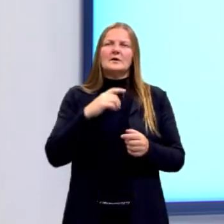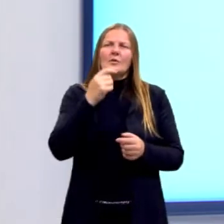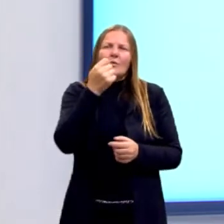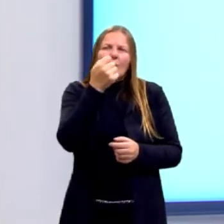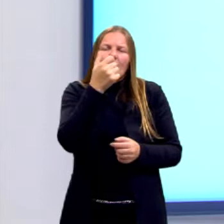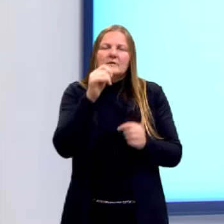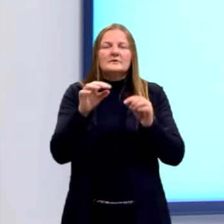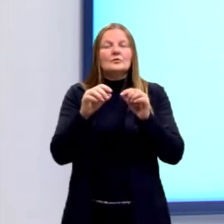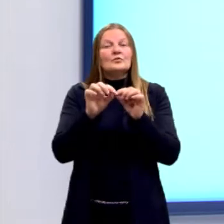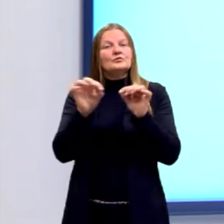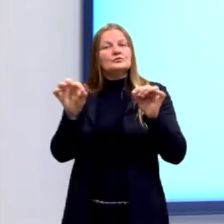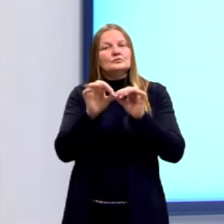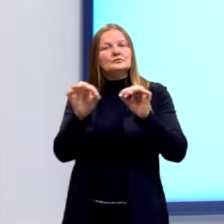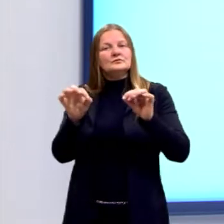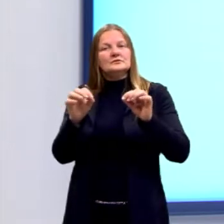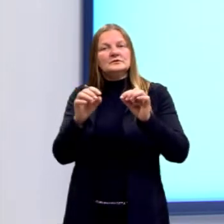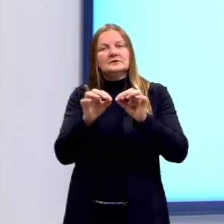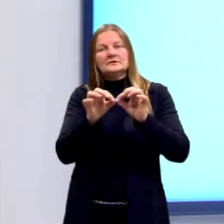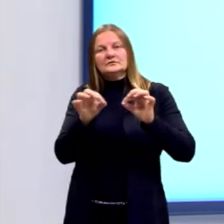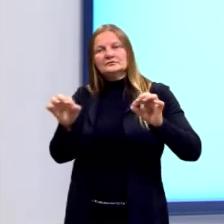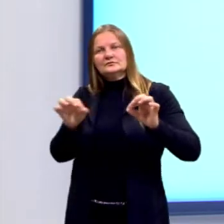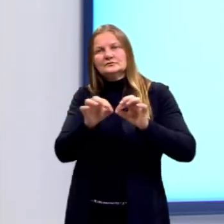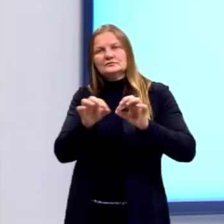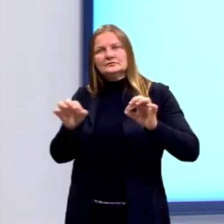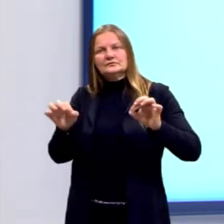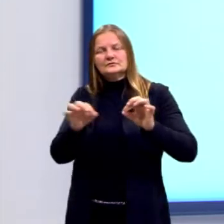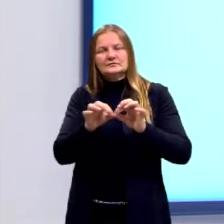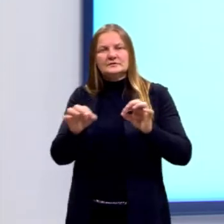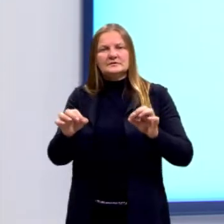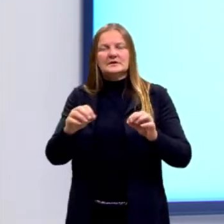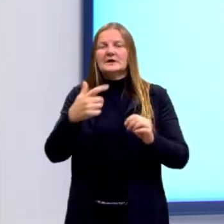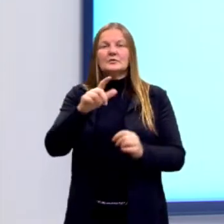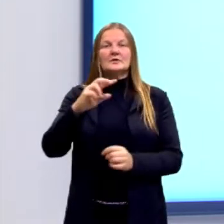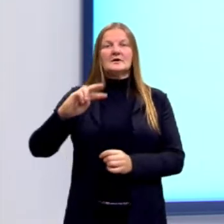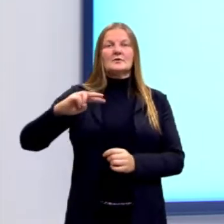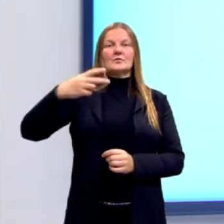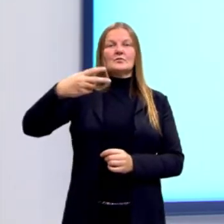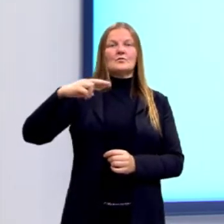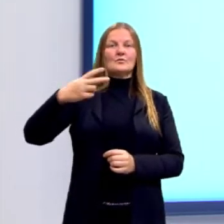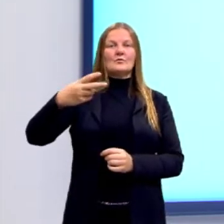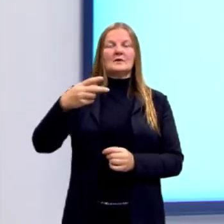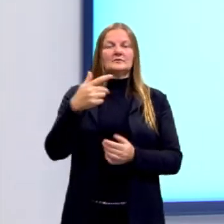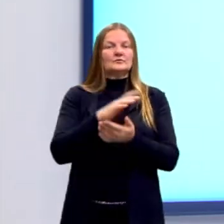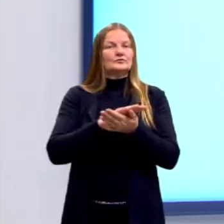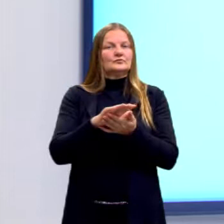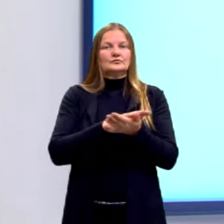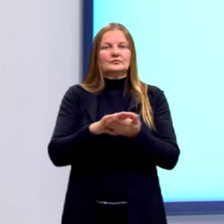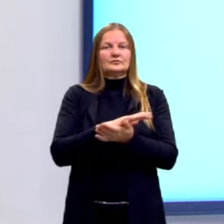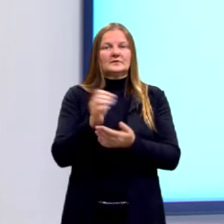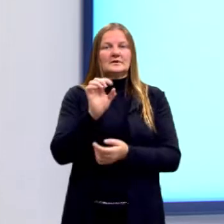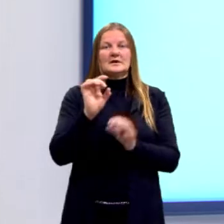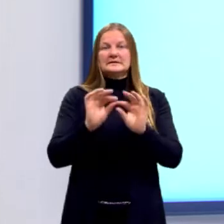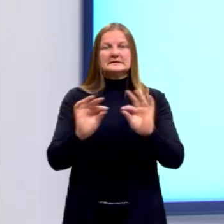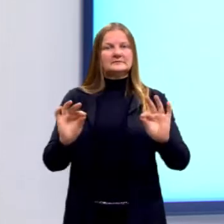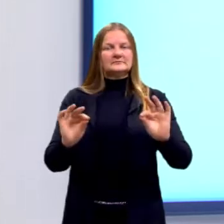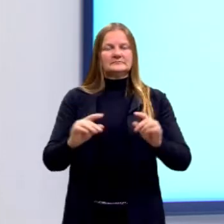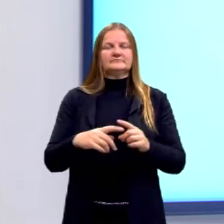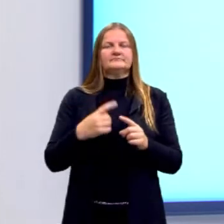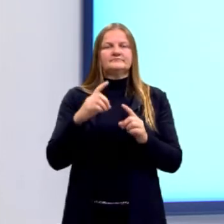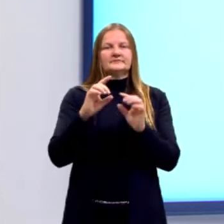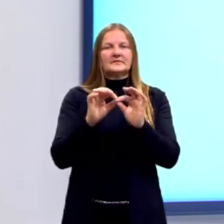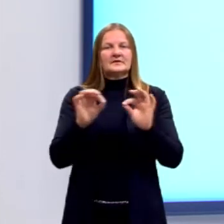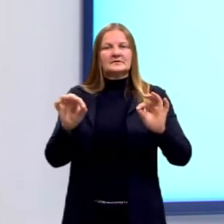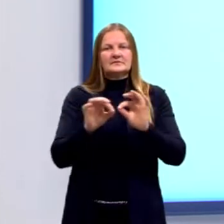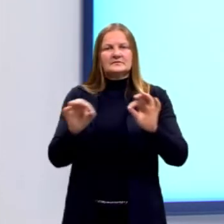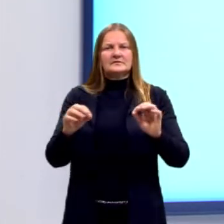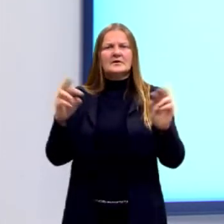é a distância que agora se distância não é mais ao quadrado como acontece na lei de Coulomb Claro tá pessoal que